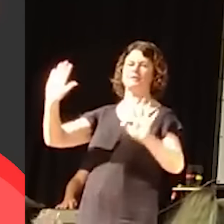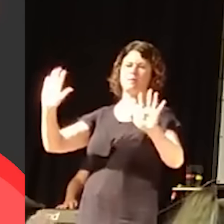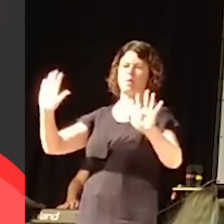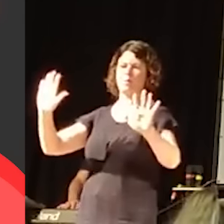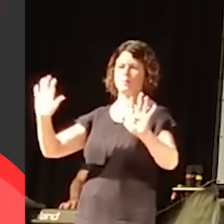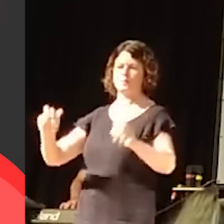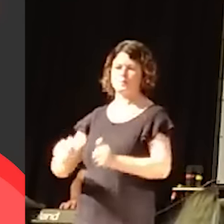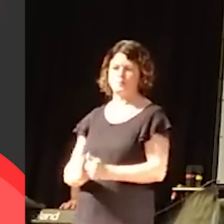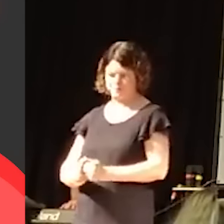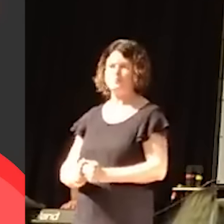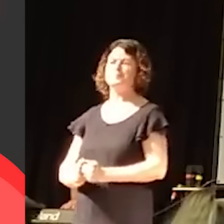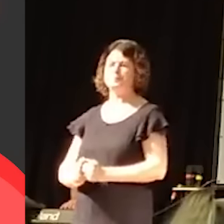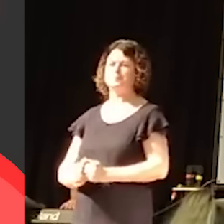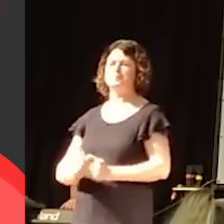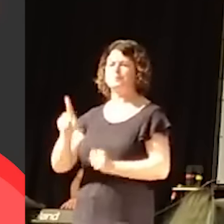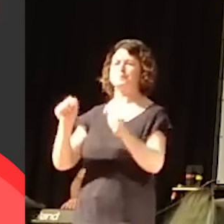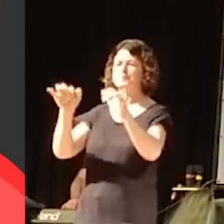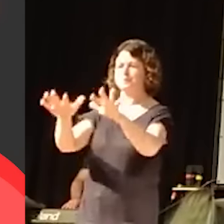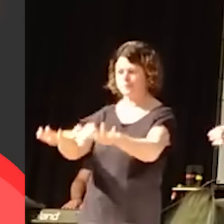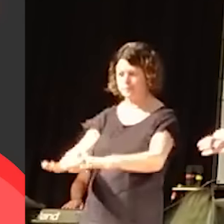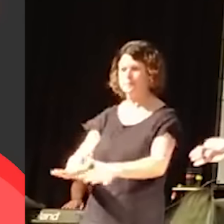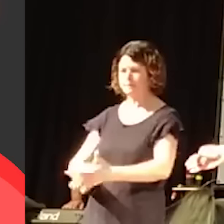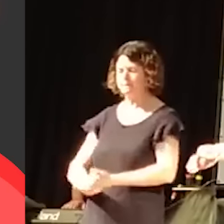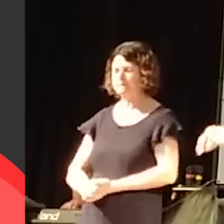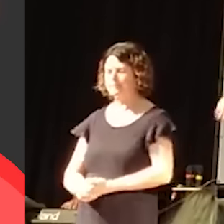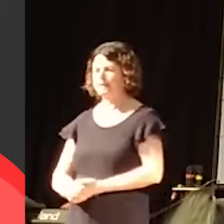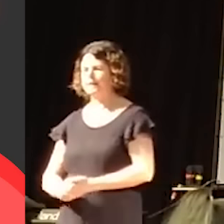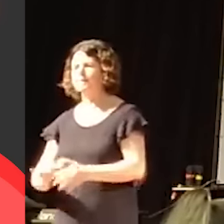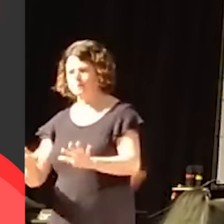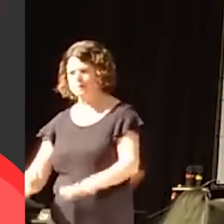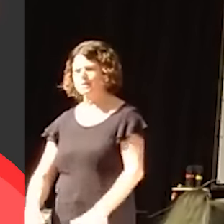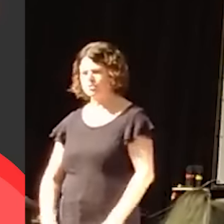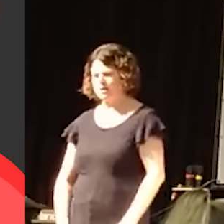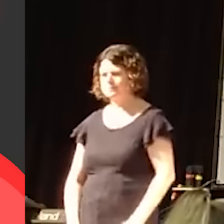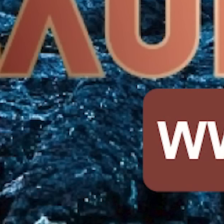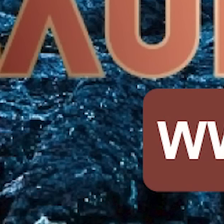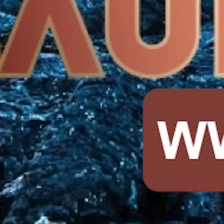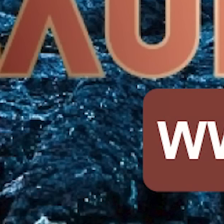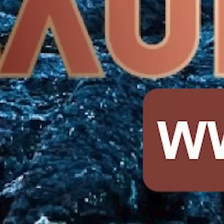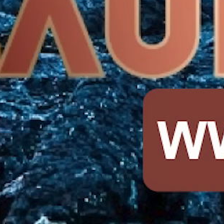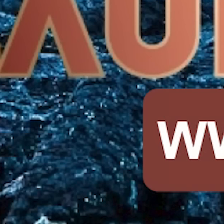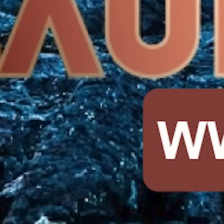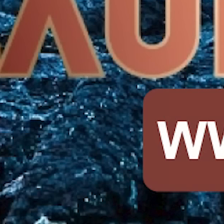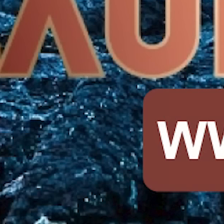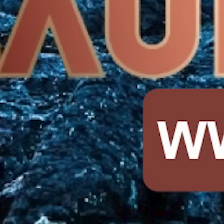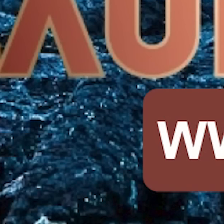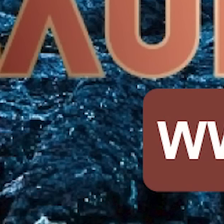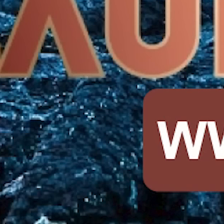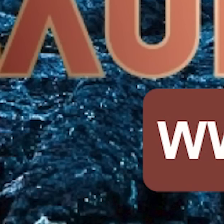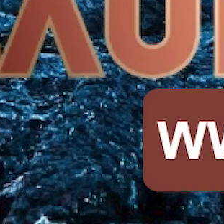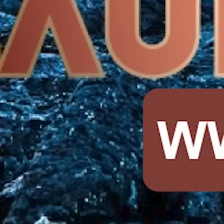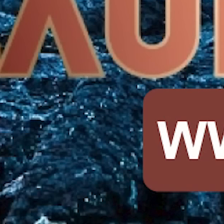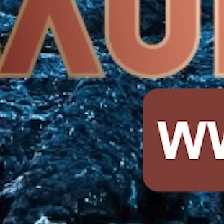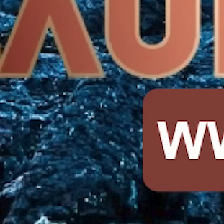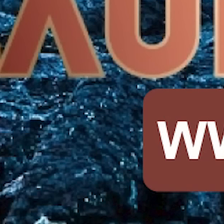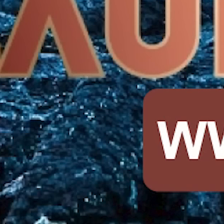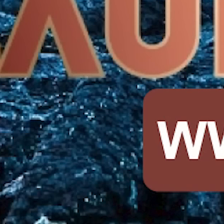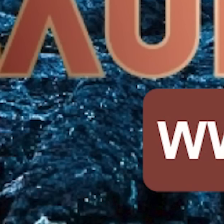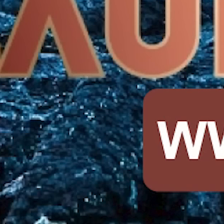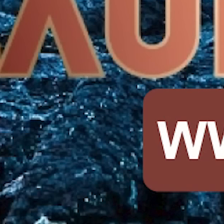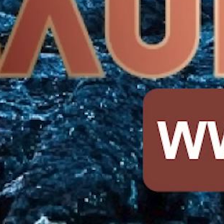pode abaixar alguém aqui noite que quer fazer uma aliança com Jesus você conhecia